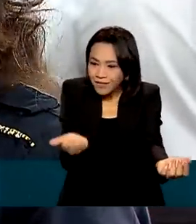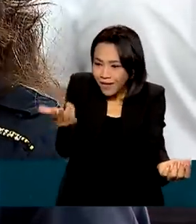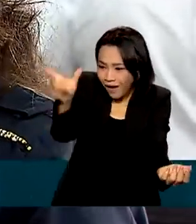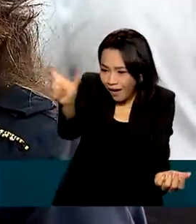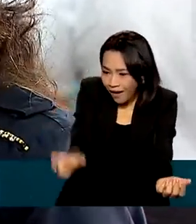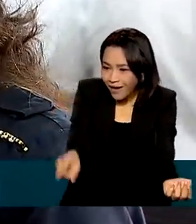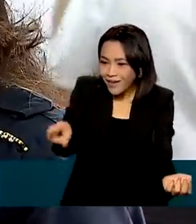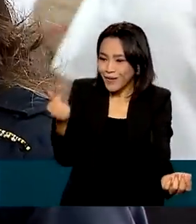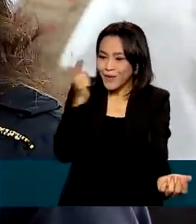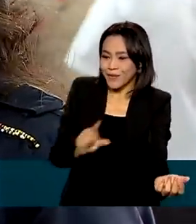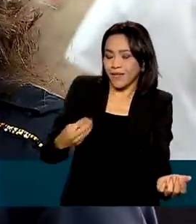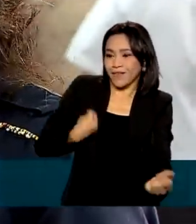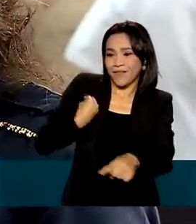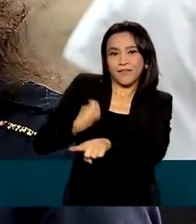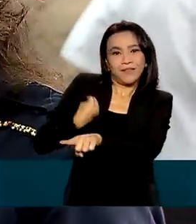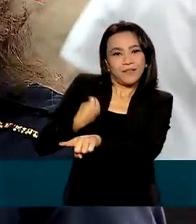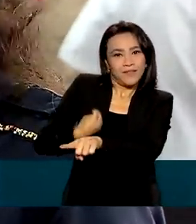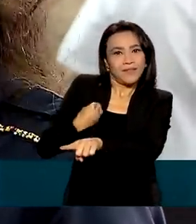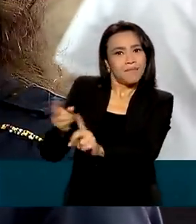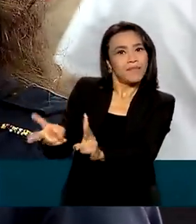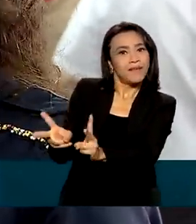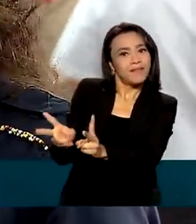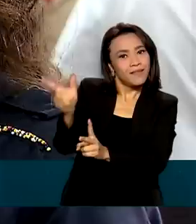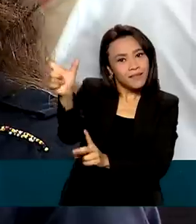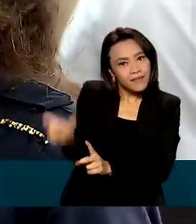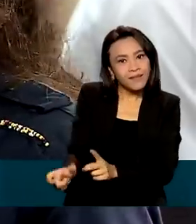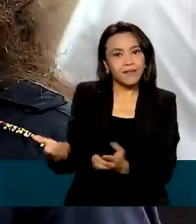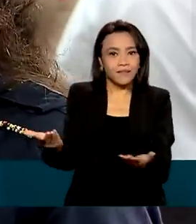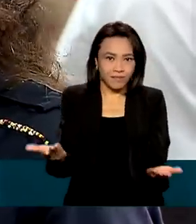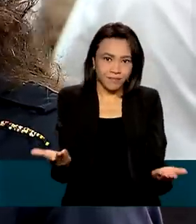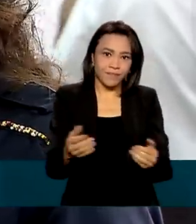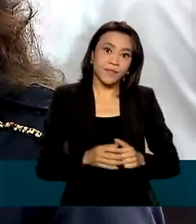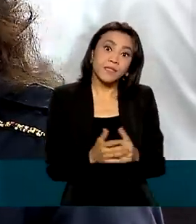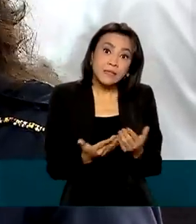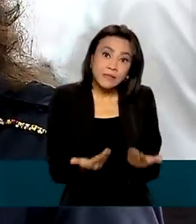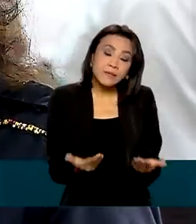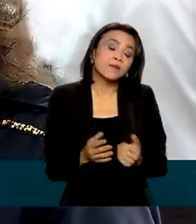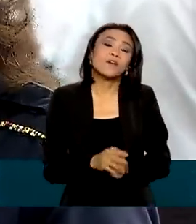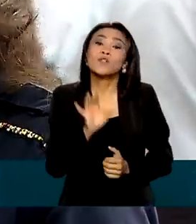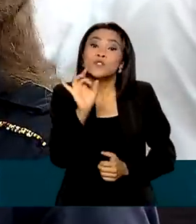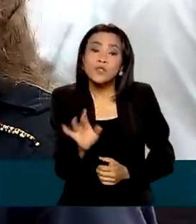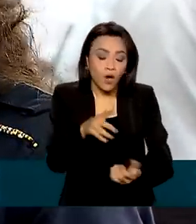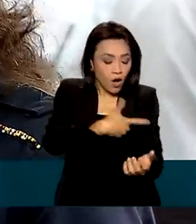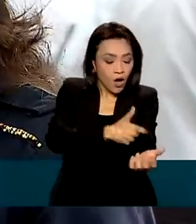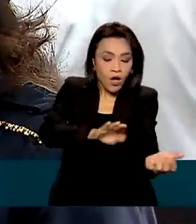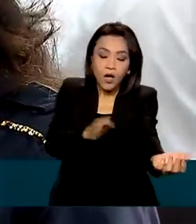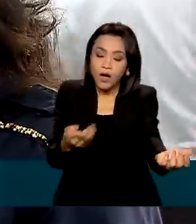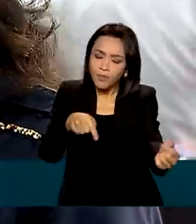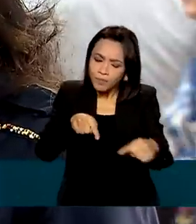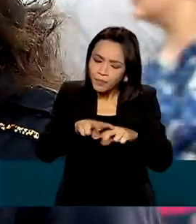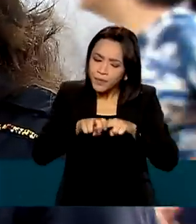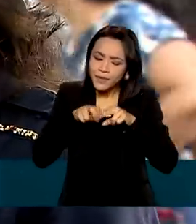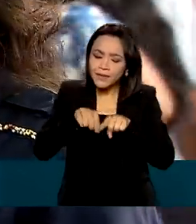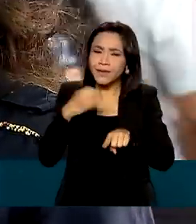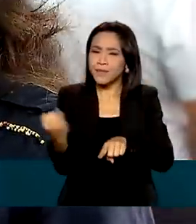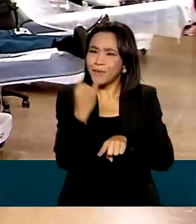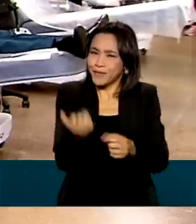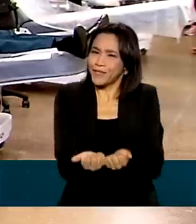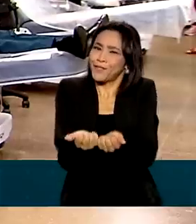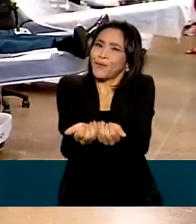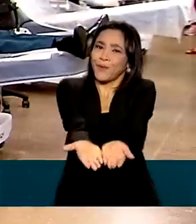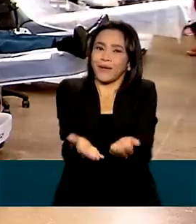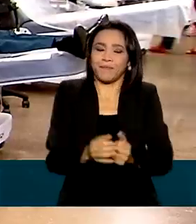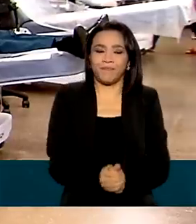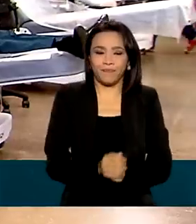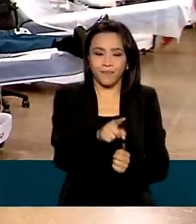conseguem gerar uma sobrevida, manter a sua vida. Então, só com sangue, por isso é importante a gente trabalhar a doação de sangue.